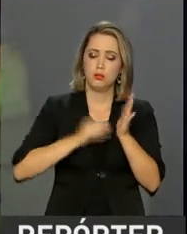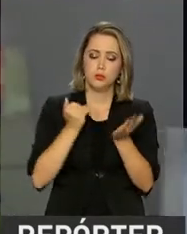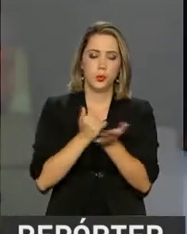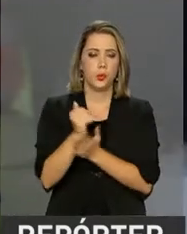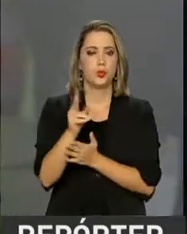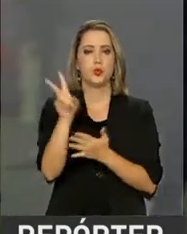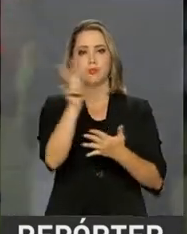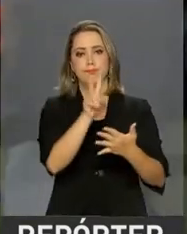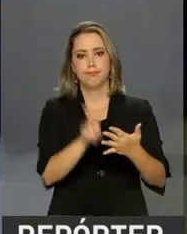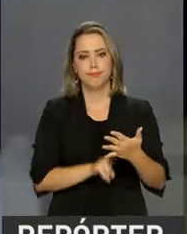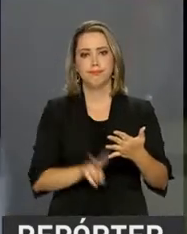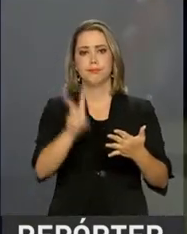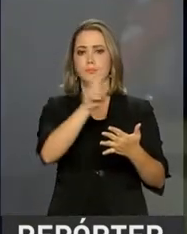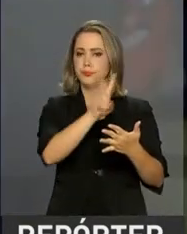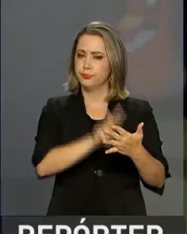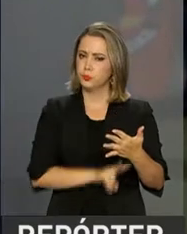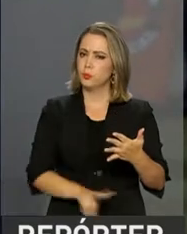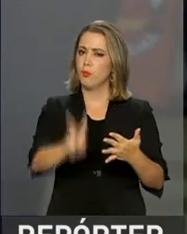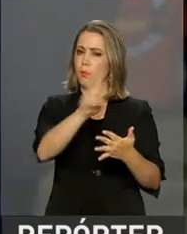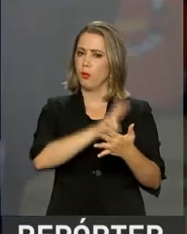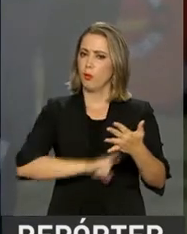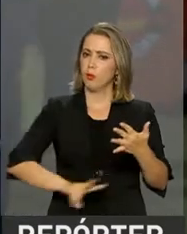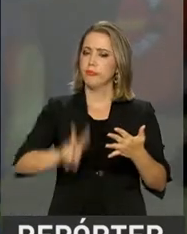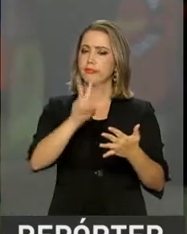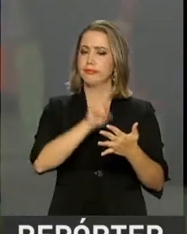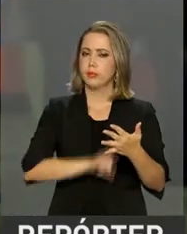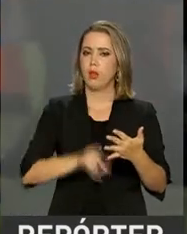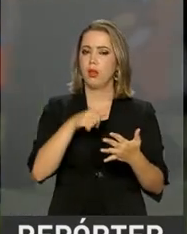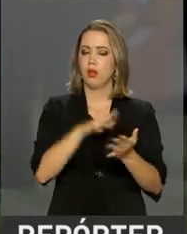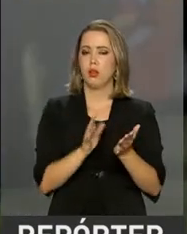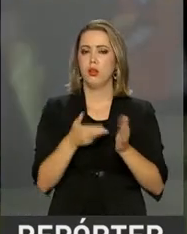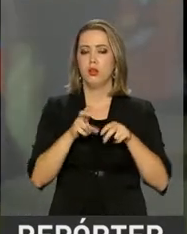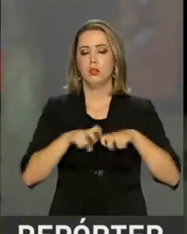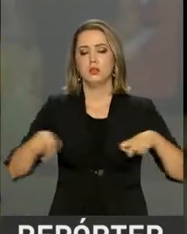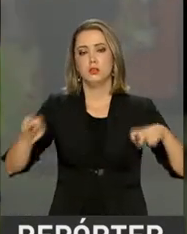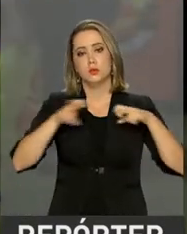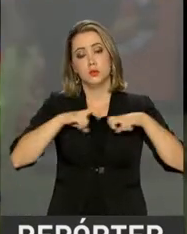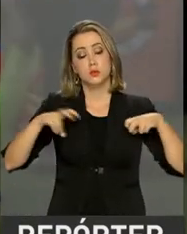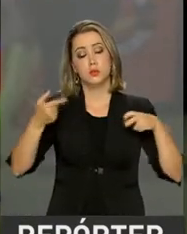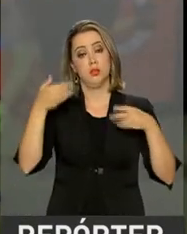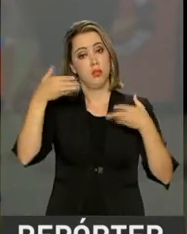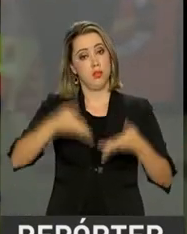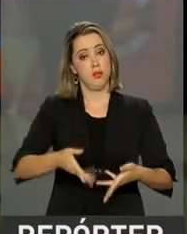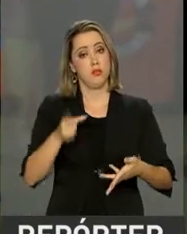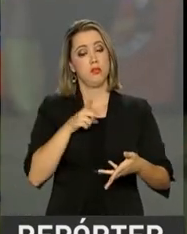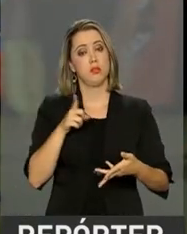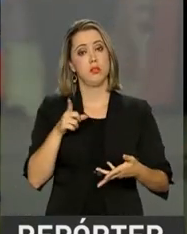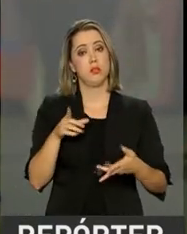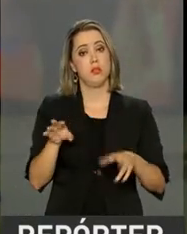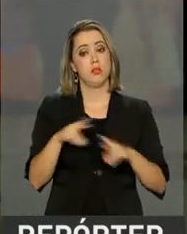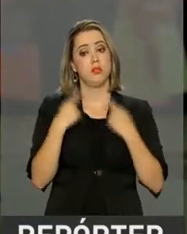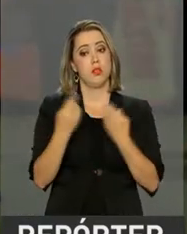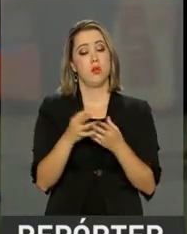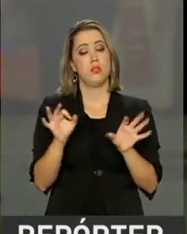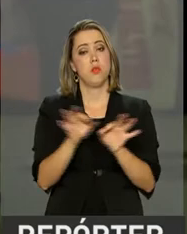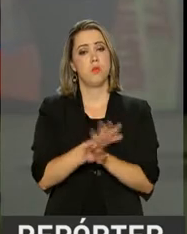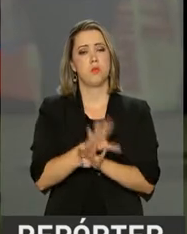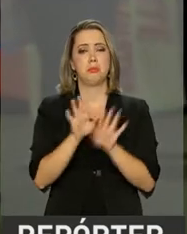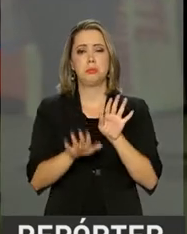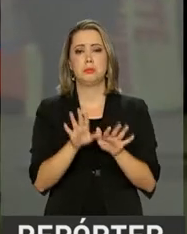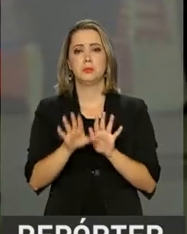lendo o seu parecer no plenário ulysses guimarães é isso esta sessão deve se encerrar por volta